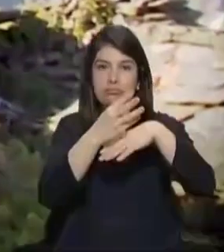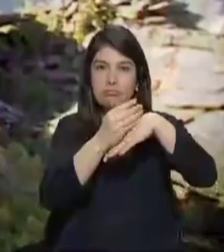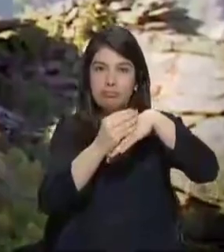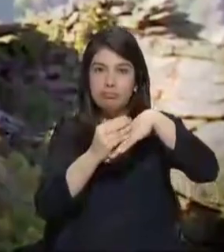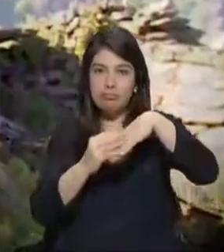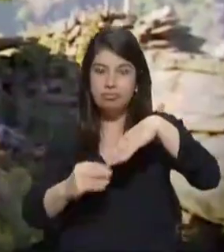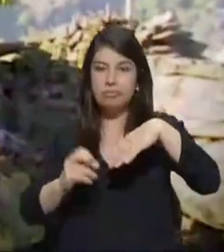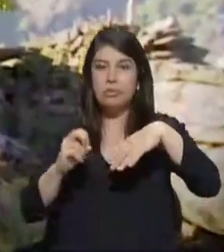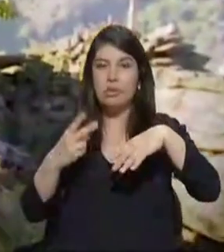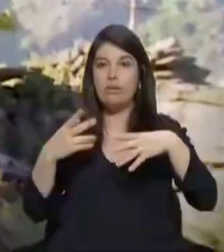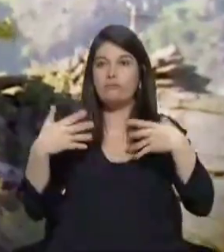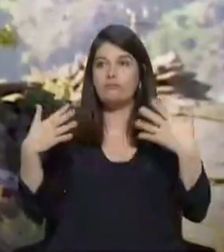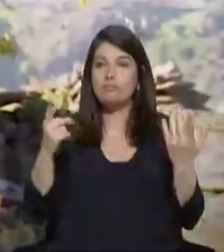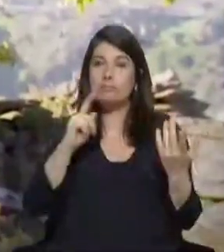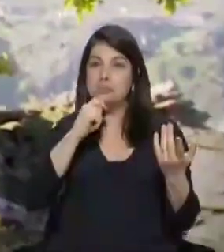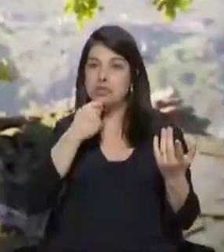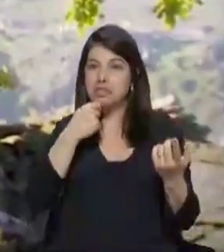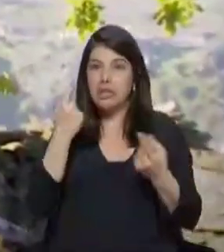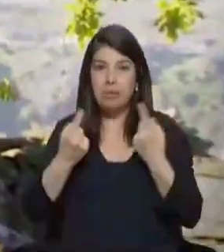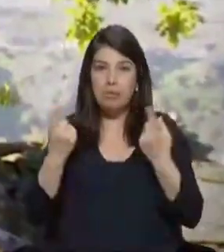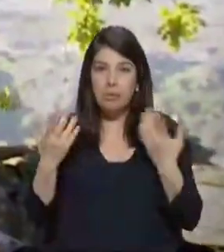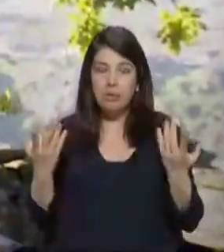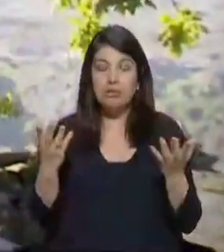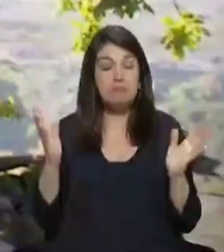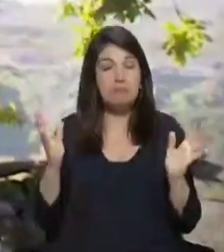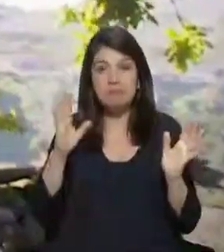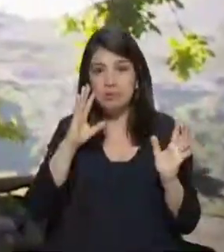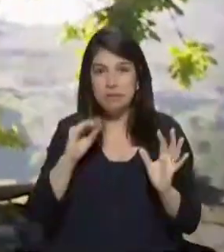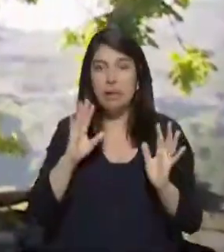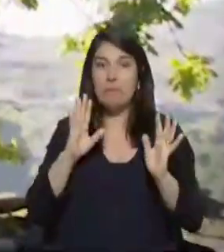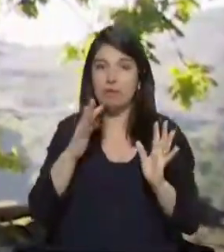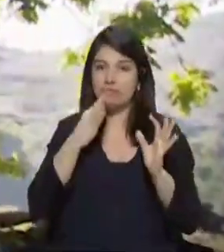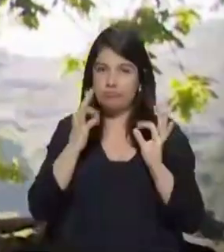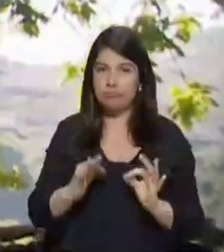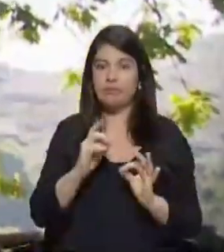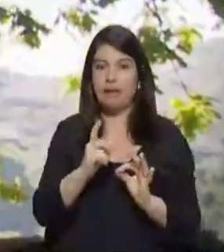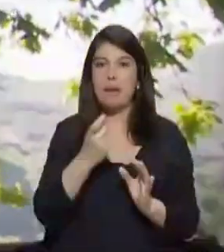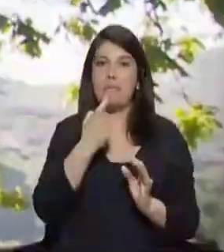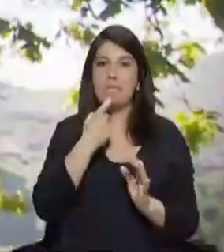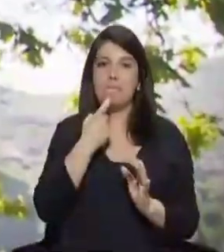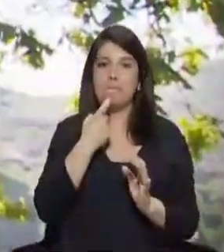razão misteriosa? Certo é que são pedras